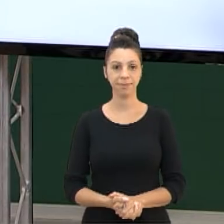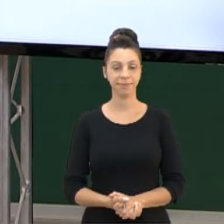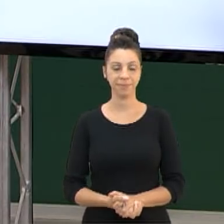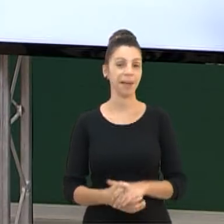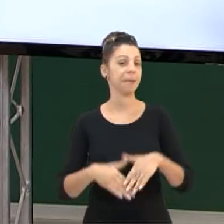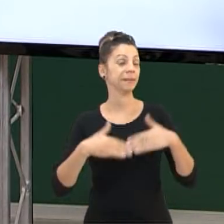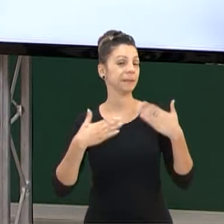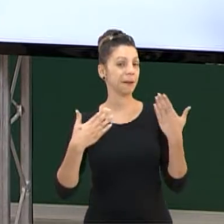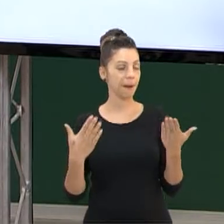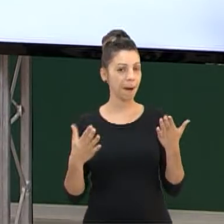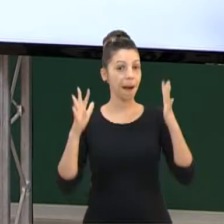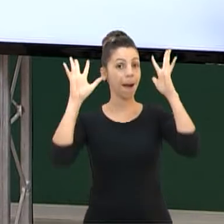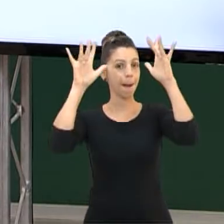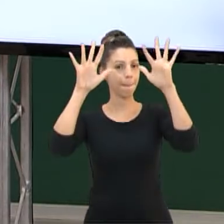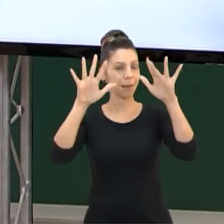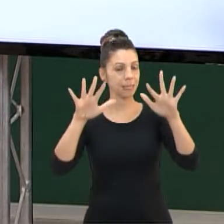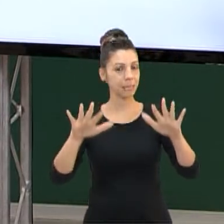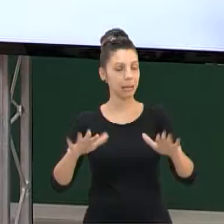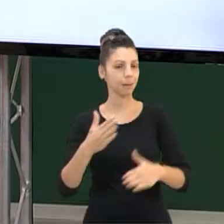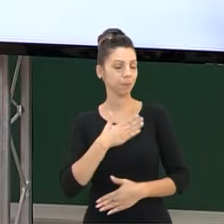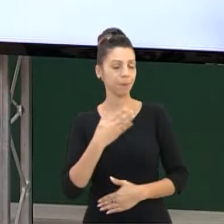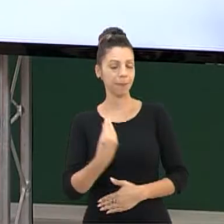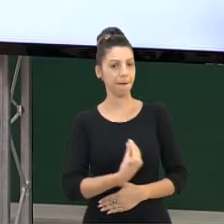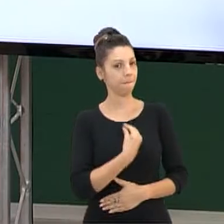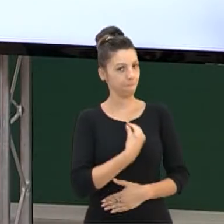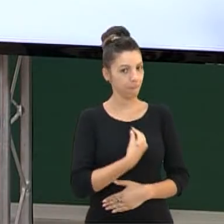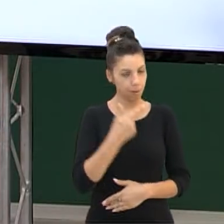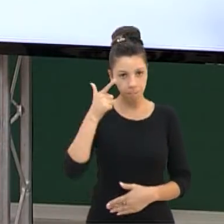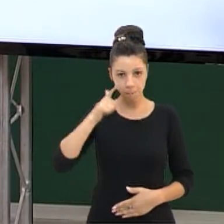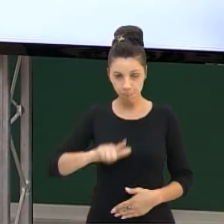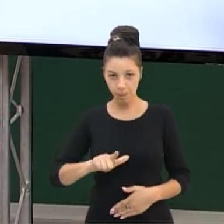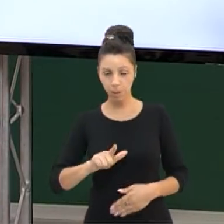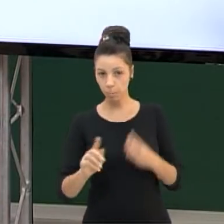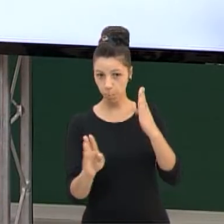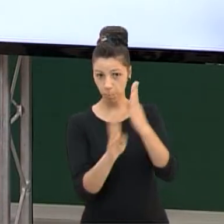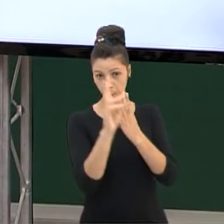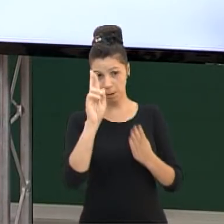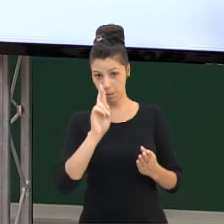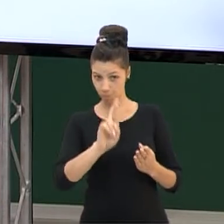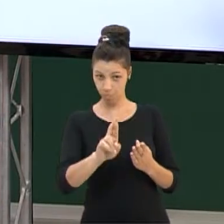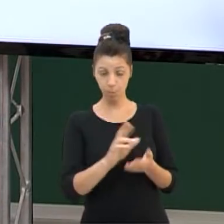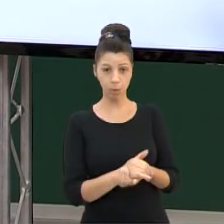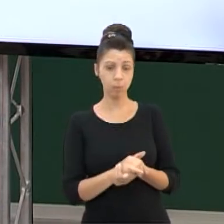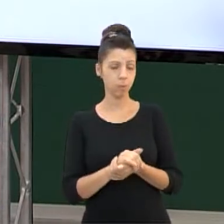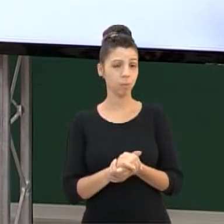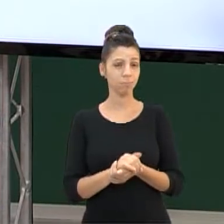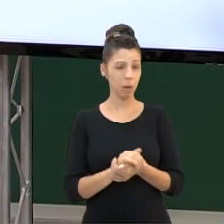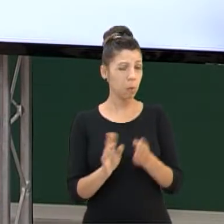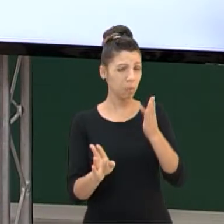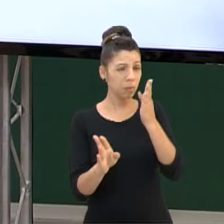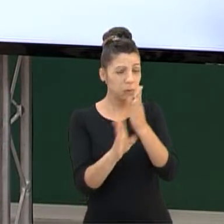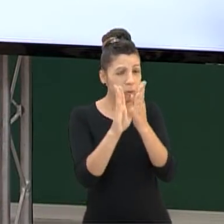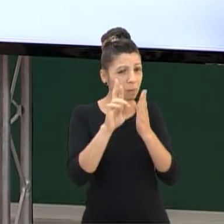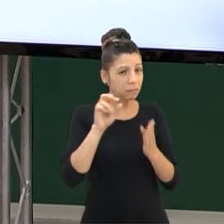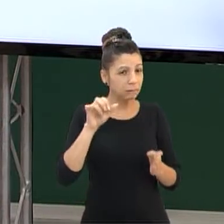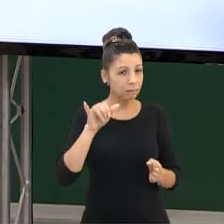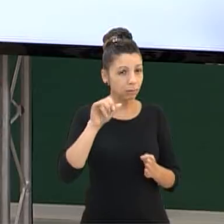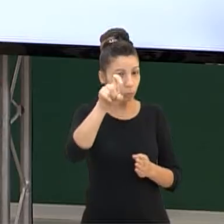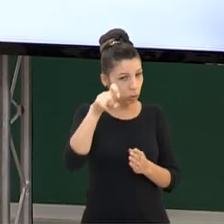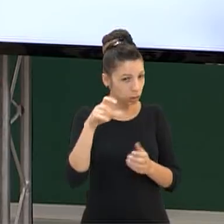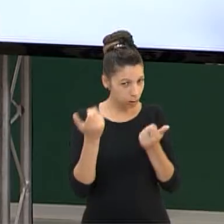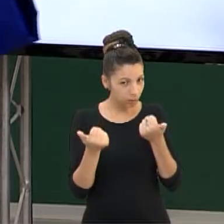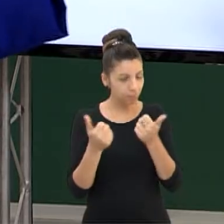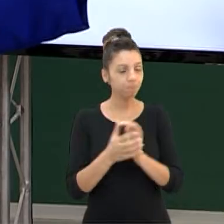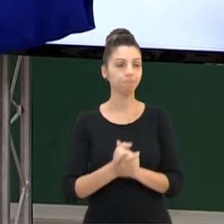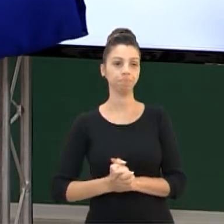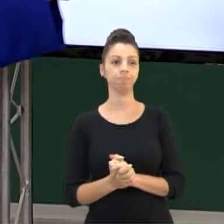Ei, meus queridos, abençoados da minha vida, fala para mim que conseguiu resolver. Pelo menos o valor de x, vai, fala para mim. Olha,